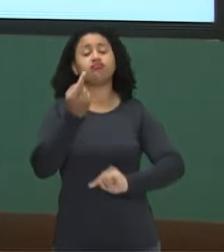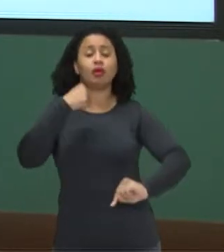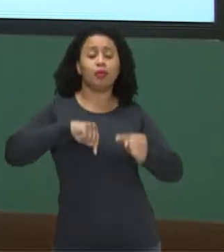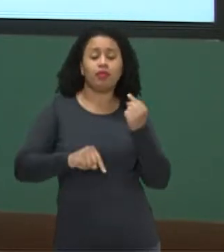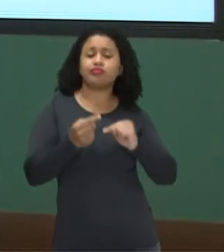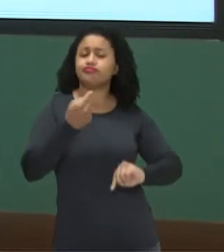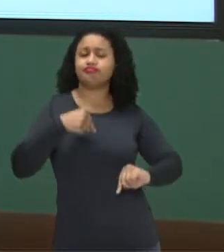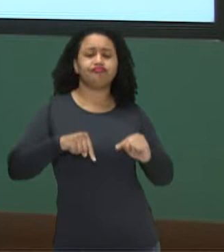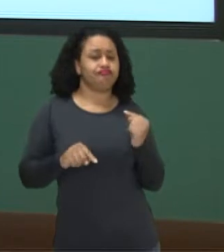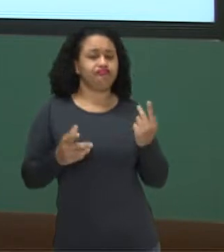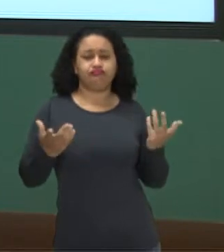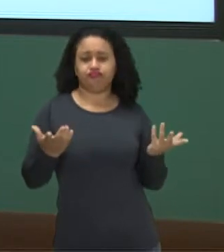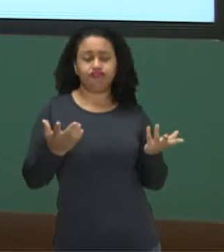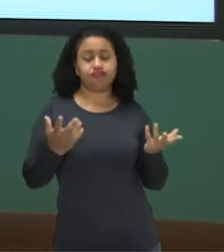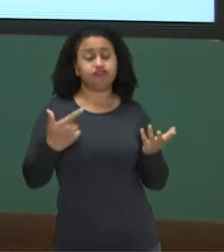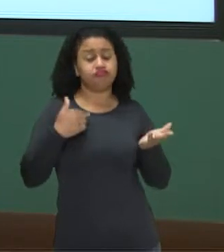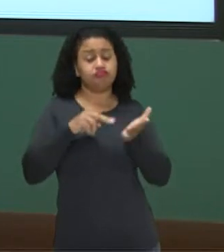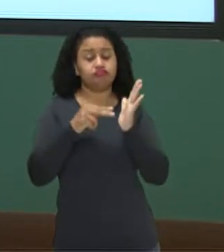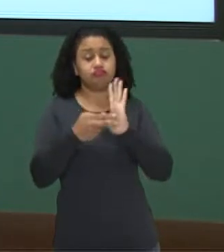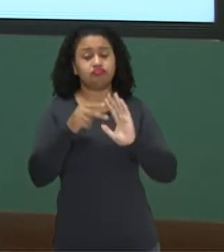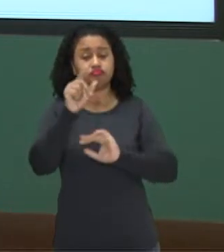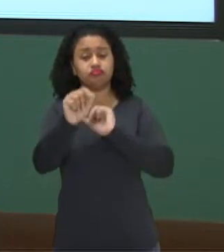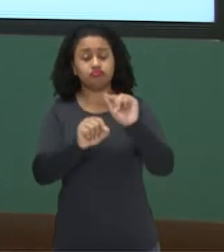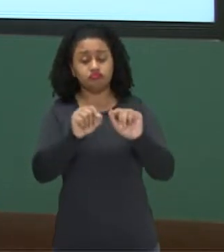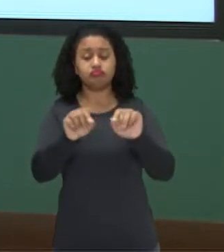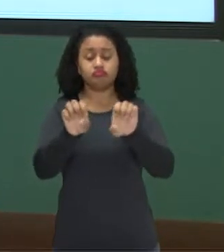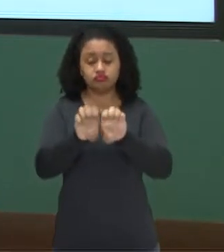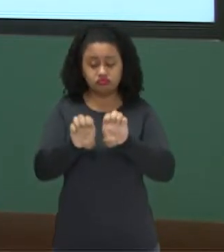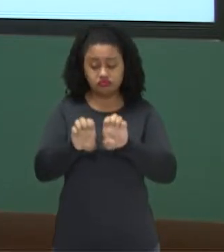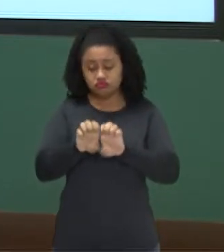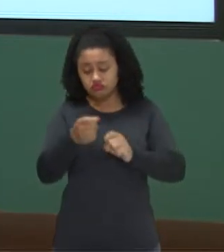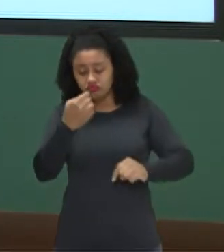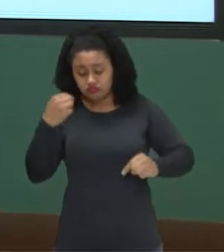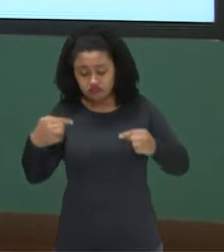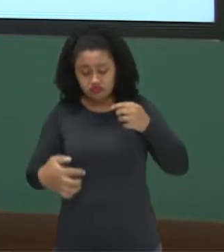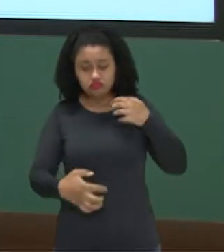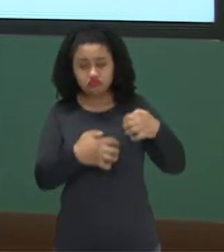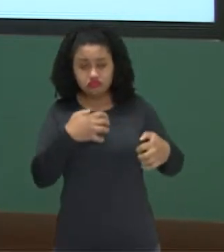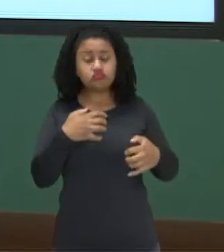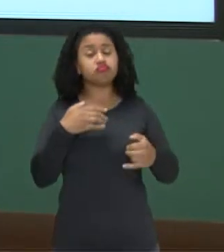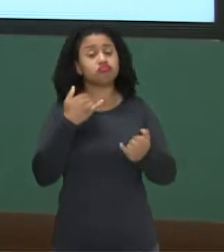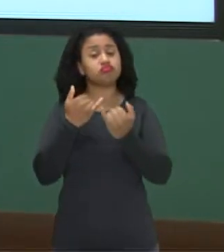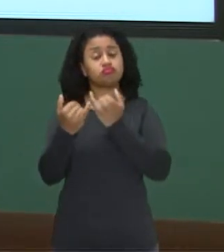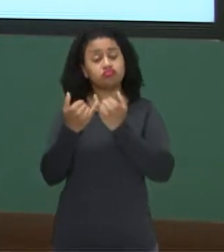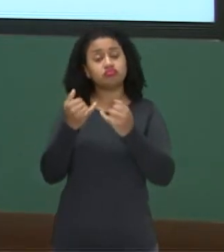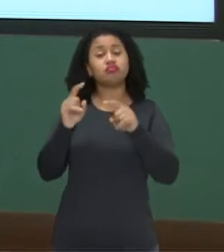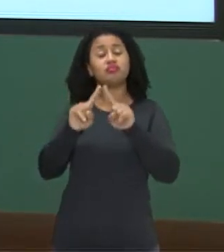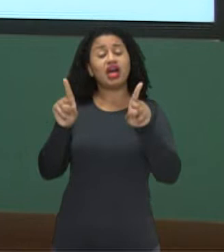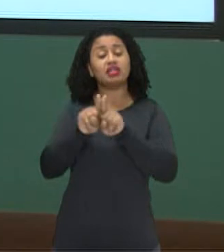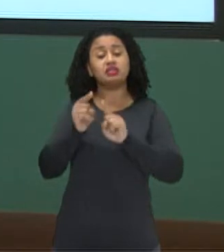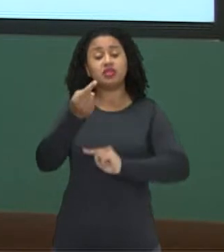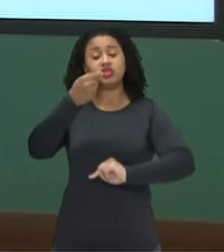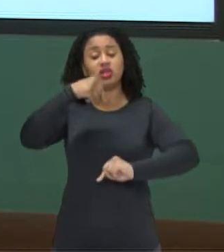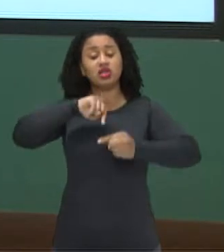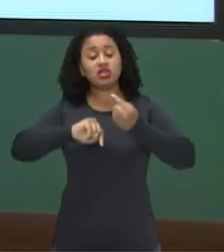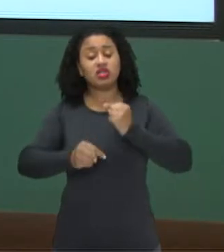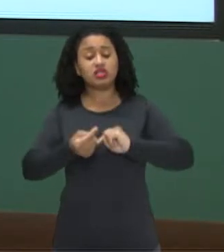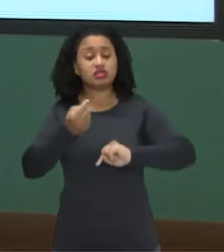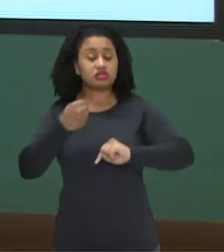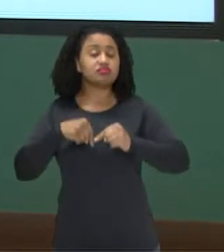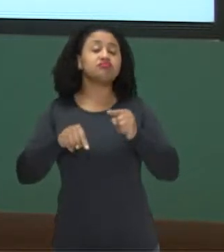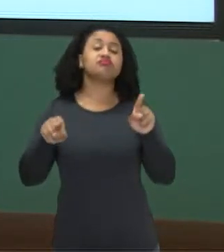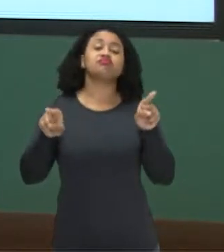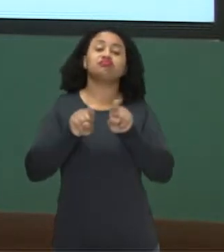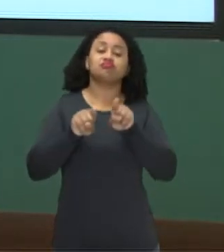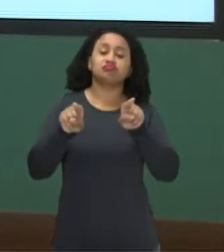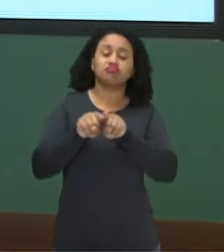fisiologia, ou seja, são estruturas que aparentemente são semelhantes e o funcionamento delas